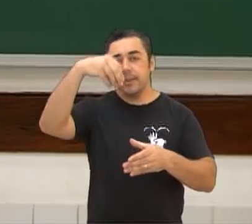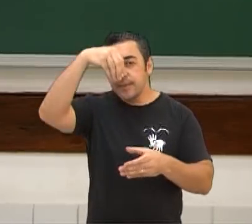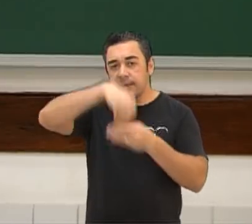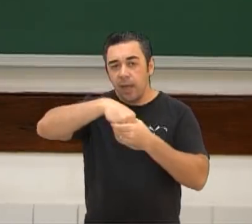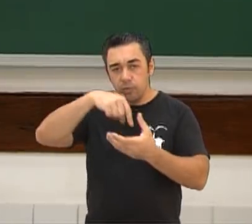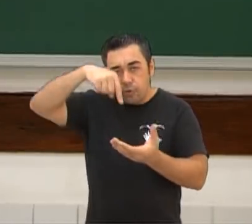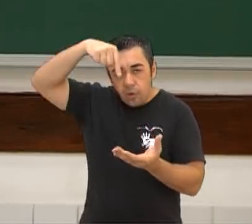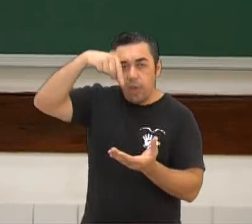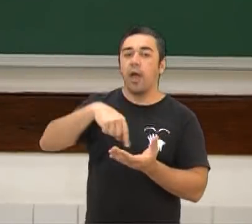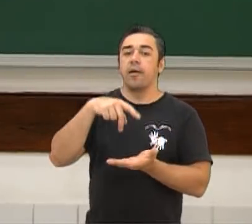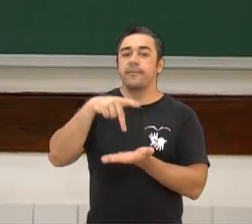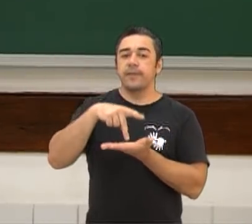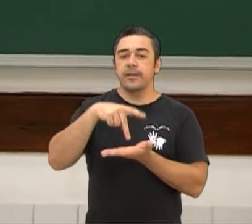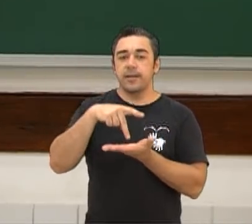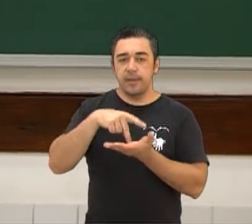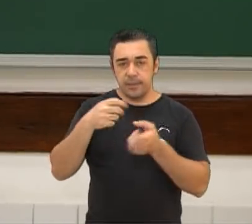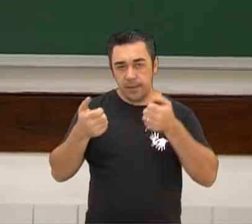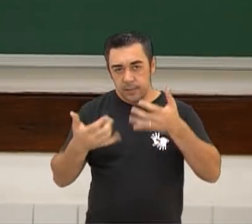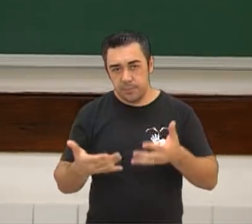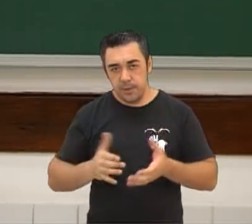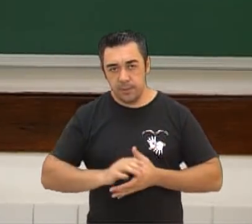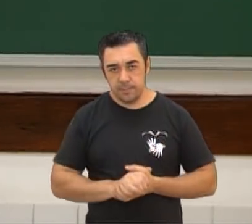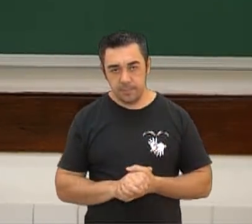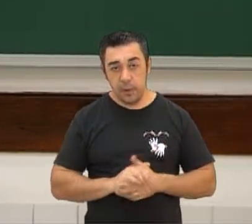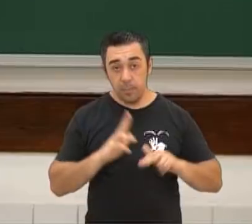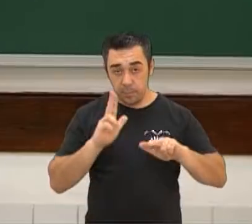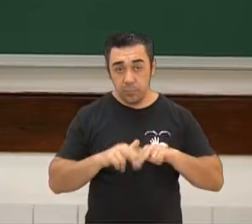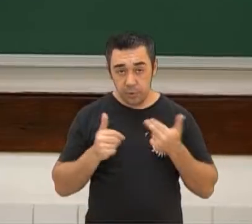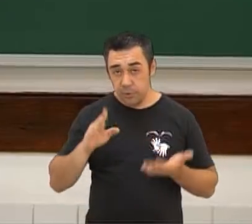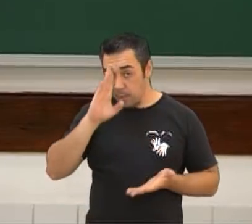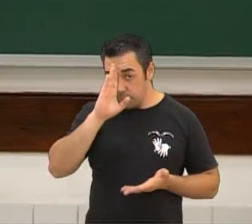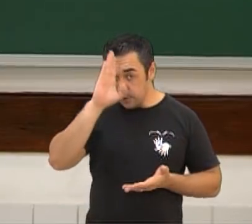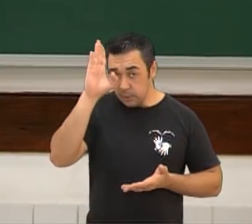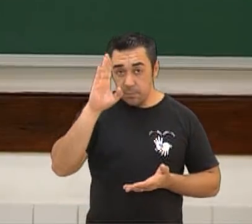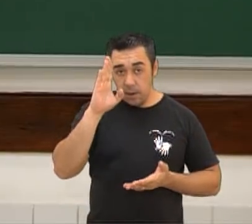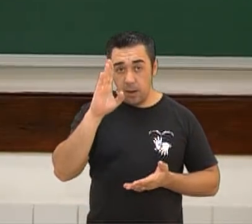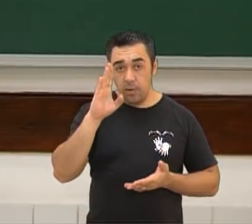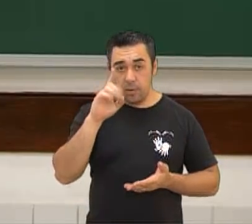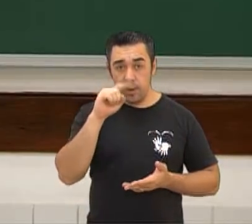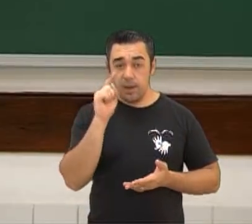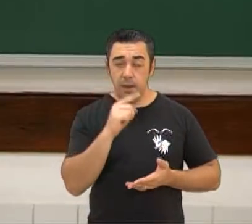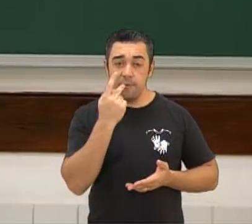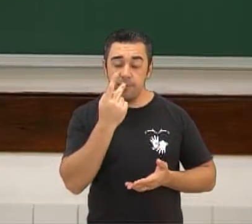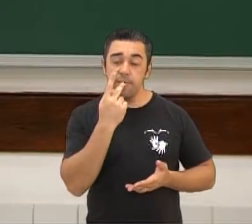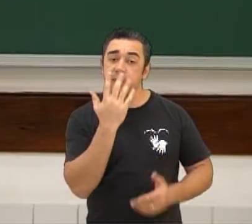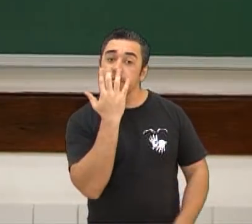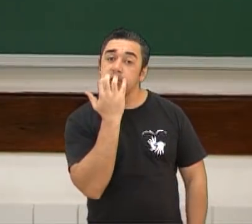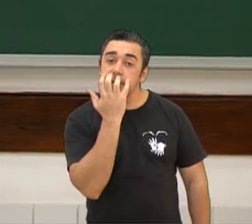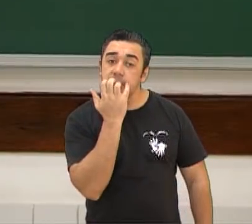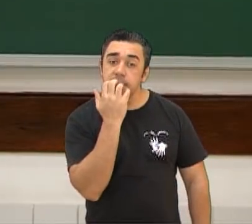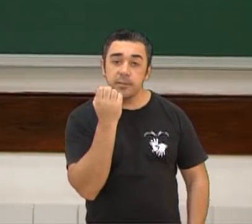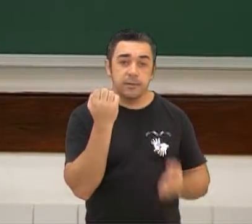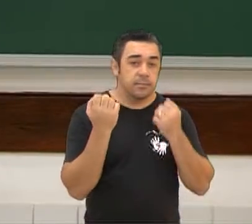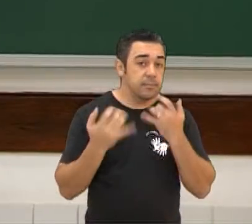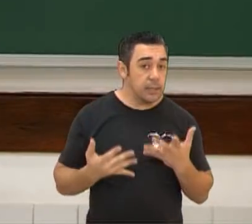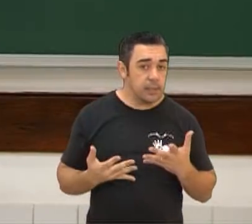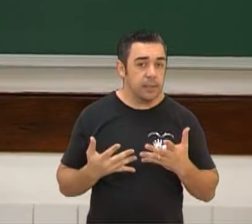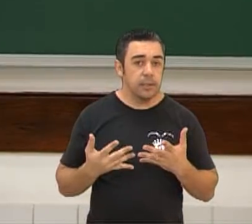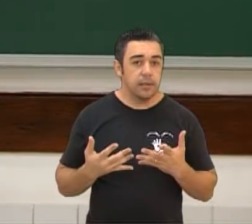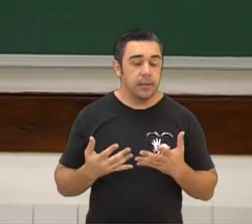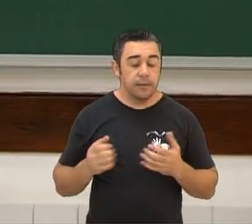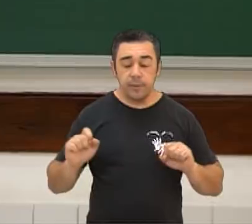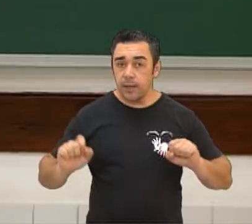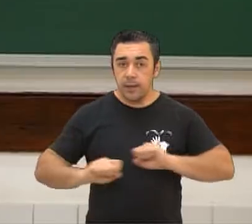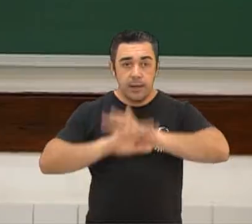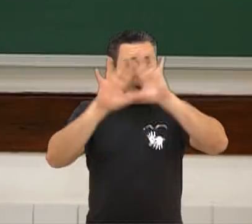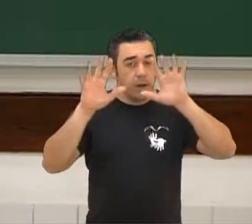tal verdade que eles mesmos inventaram. Esse é o principal ponto dentro da filosofia do Nietzsche, e isso fica bem claro quando nós temos a